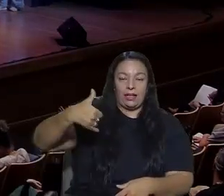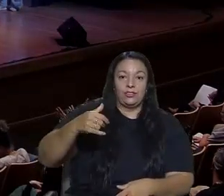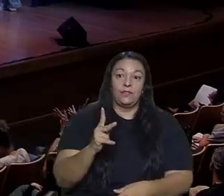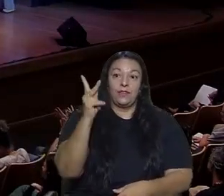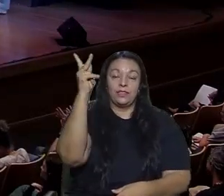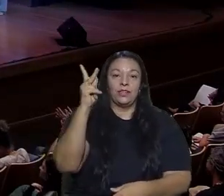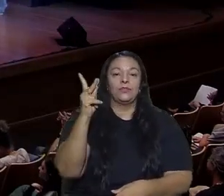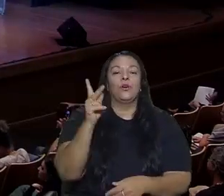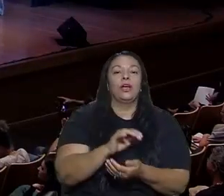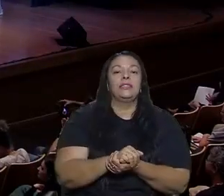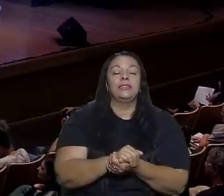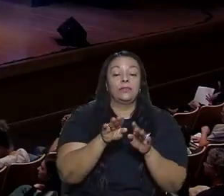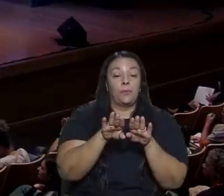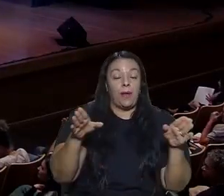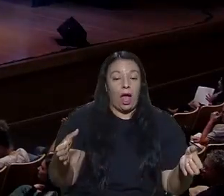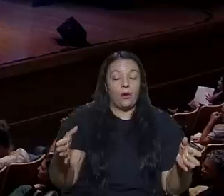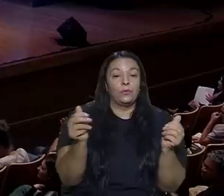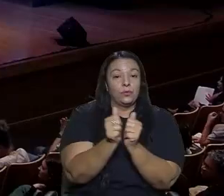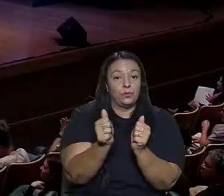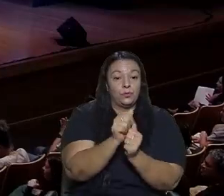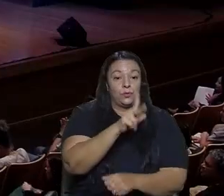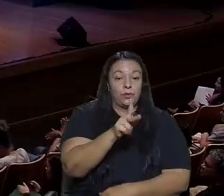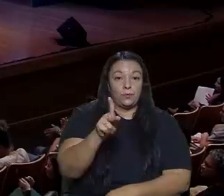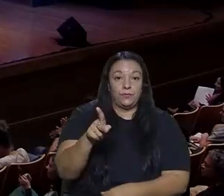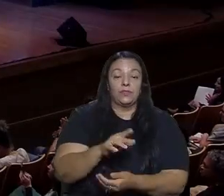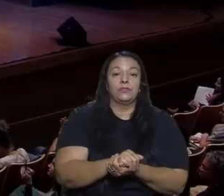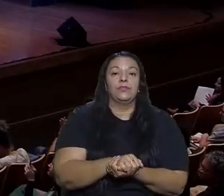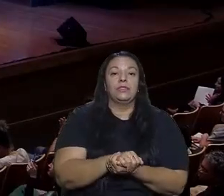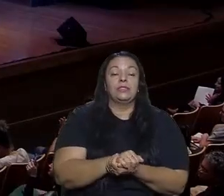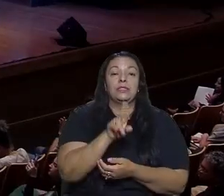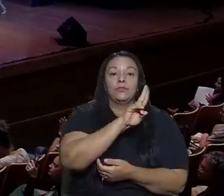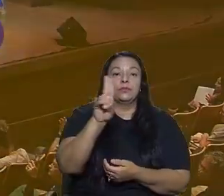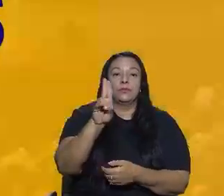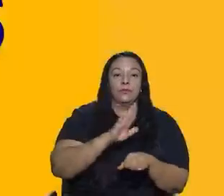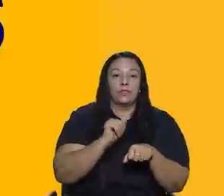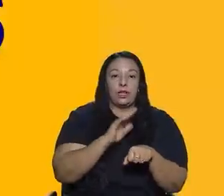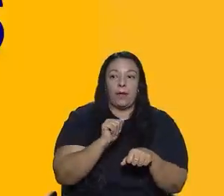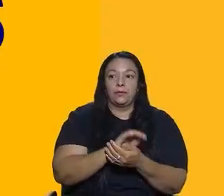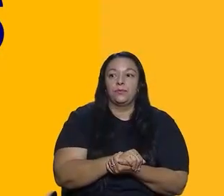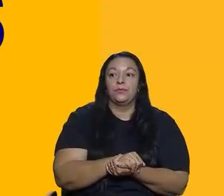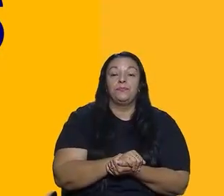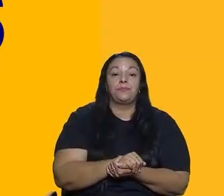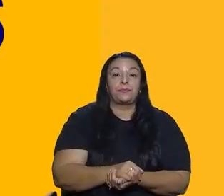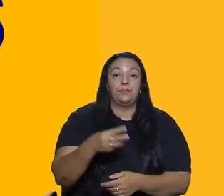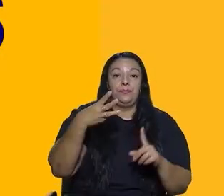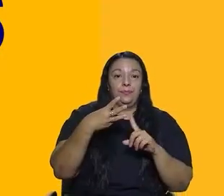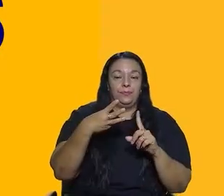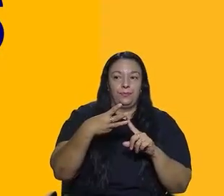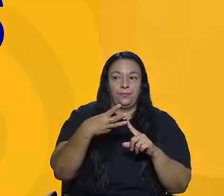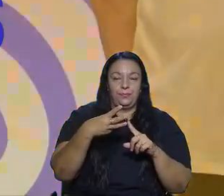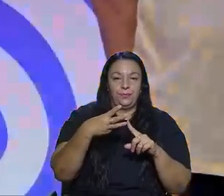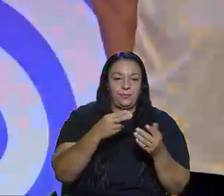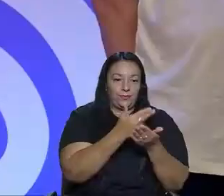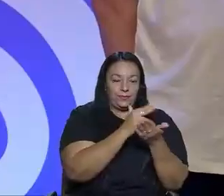do concurso para subir ao palco, acompanhados de seus professores, assim que seus nomes forem chamados. E o 3º lugar na categoria